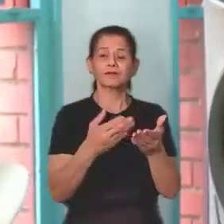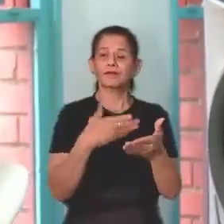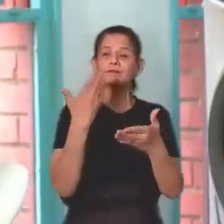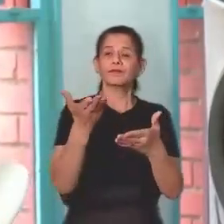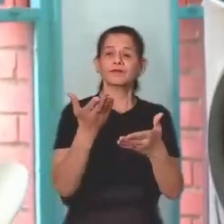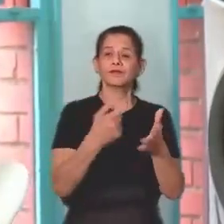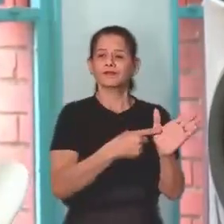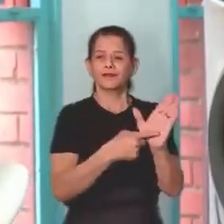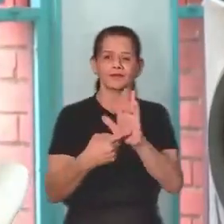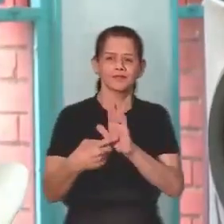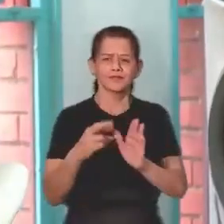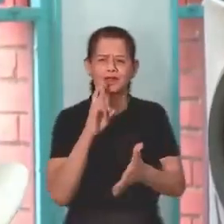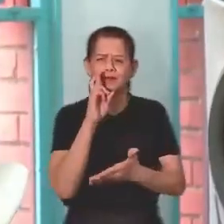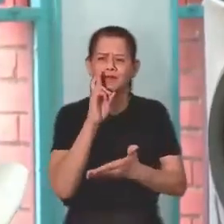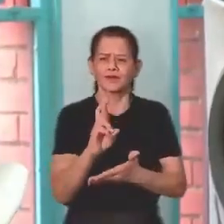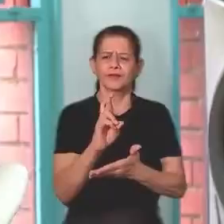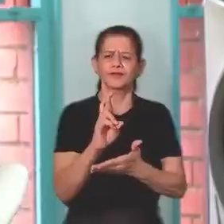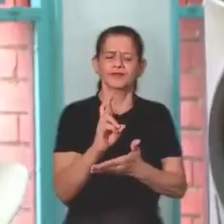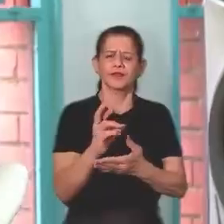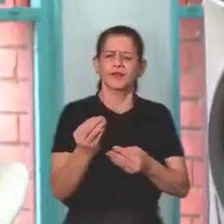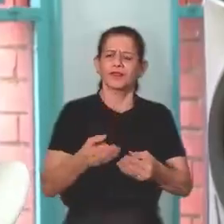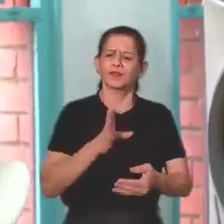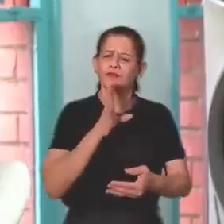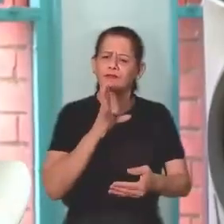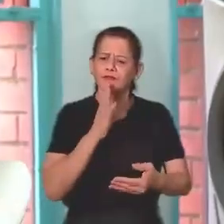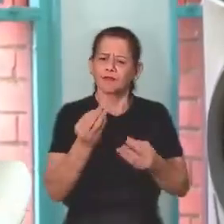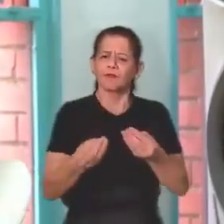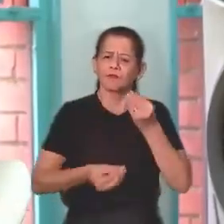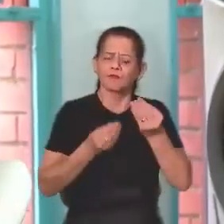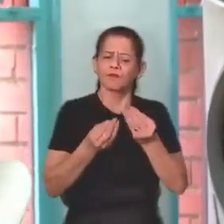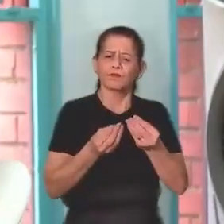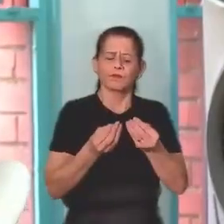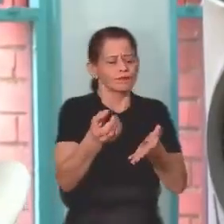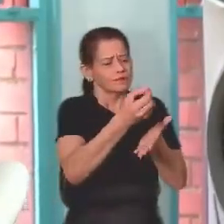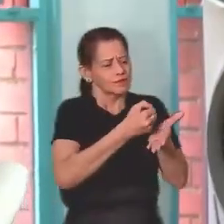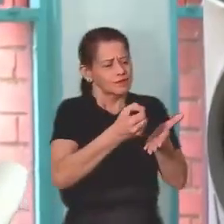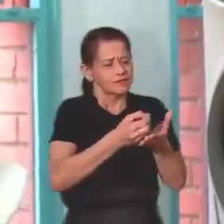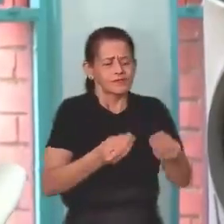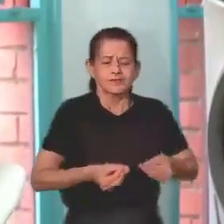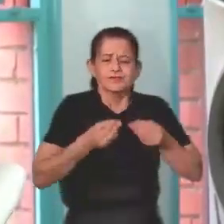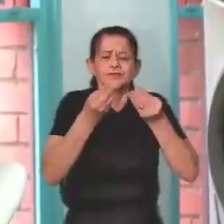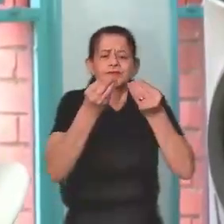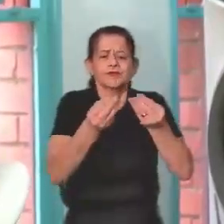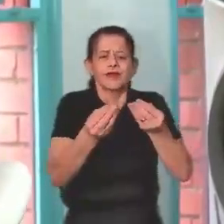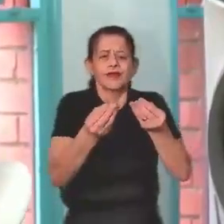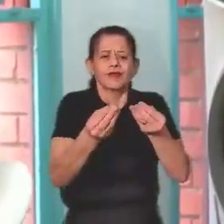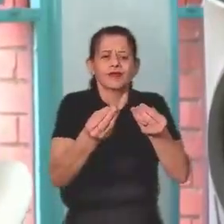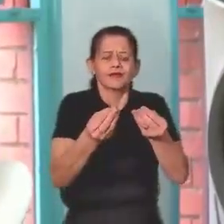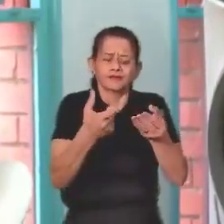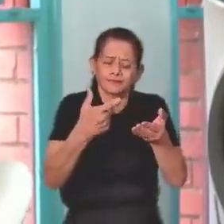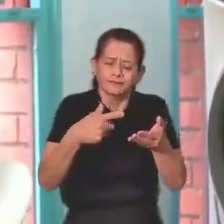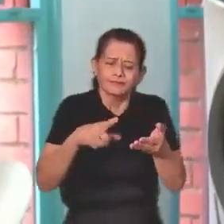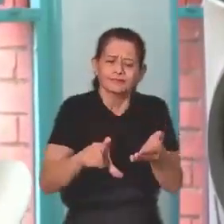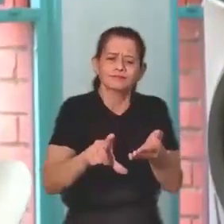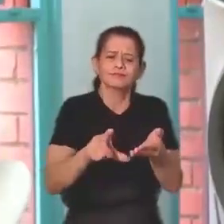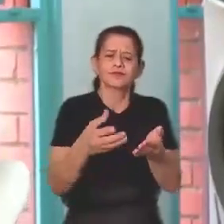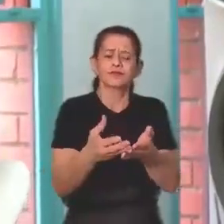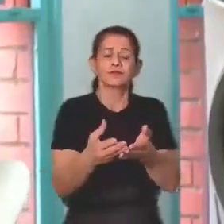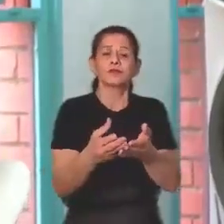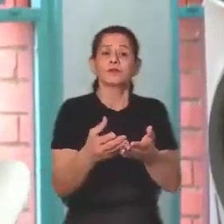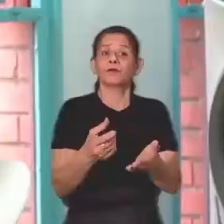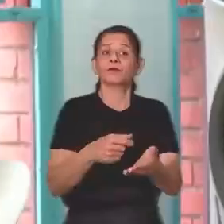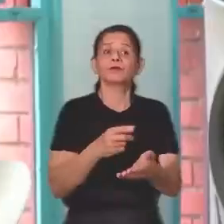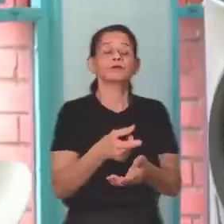você para te reconhecer como uma escritora, né, e trazer essa oportunidade. Então, eu imagino quantas